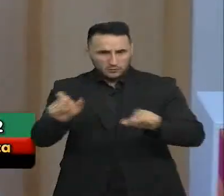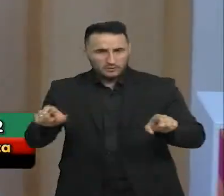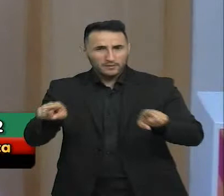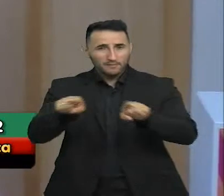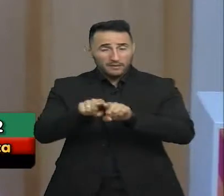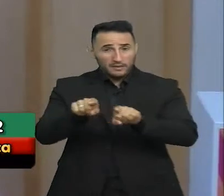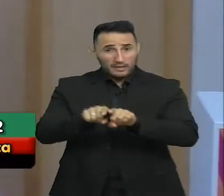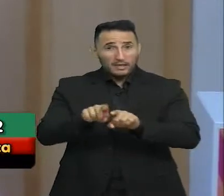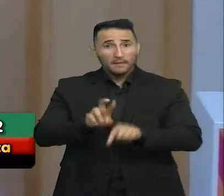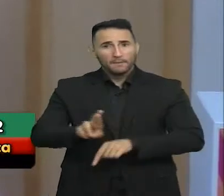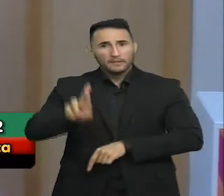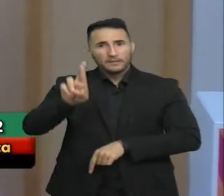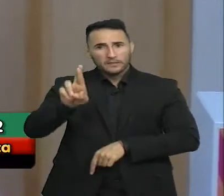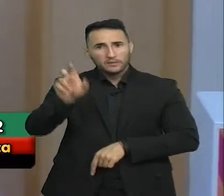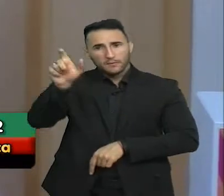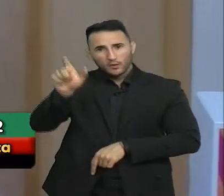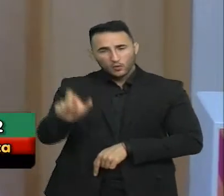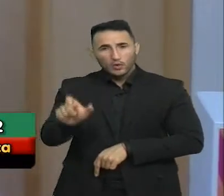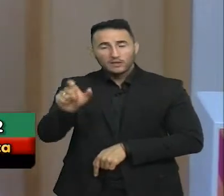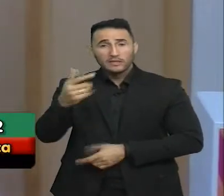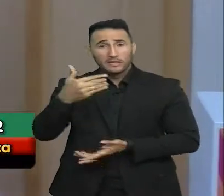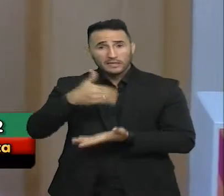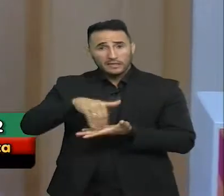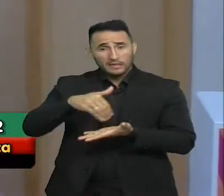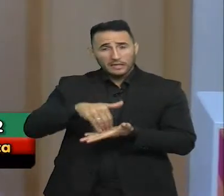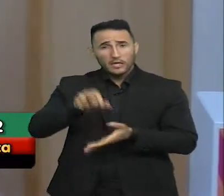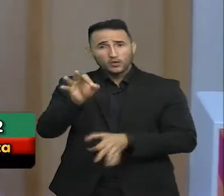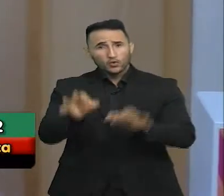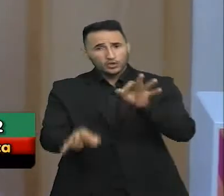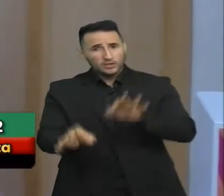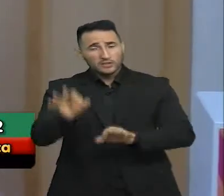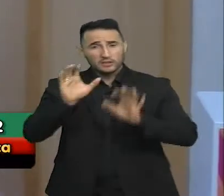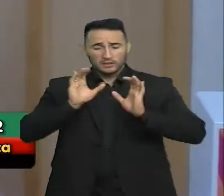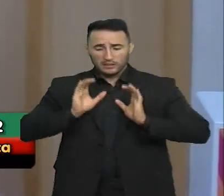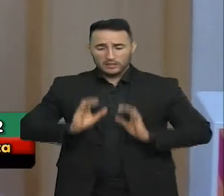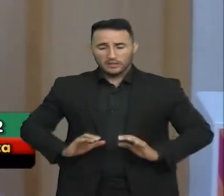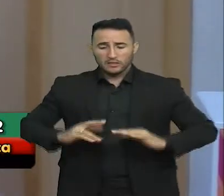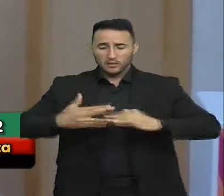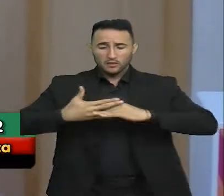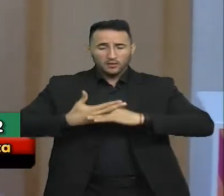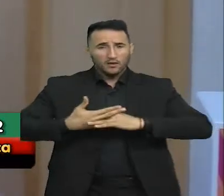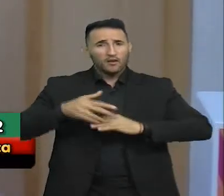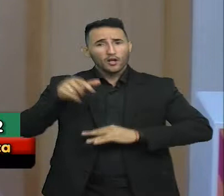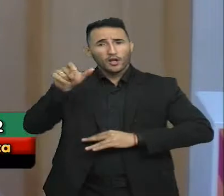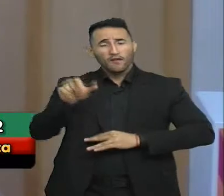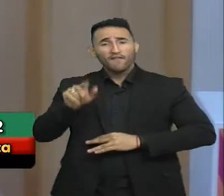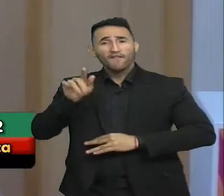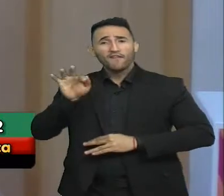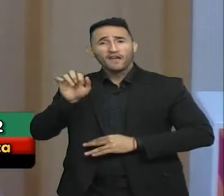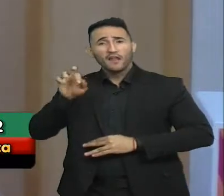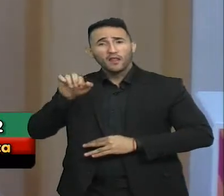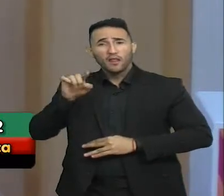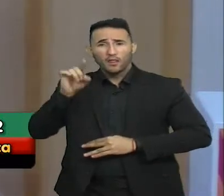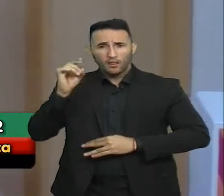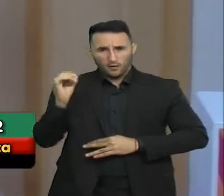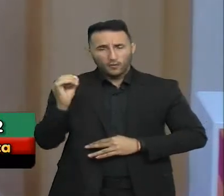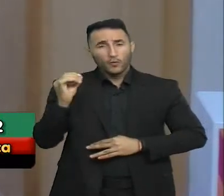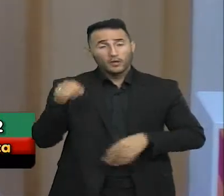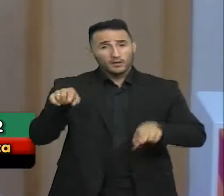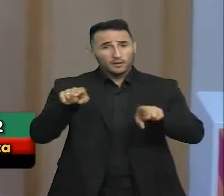também o nosso secretário da Justiça e Cidadania, Dr. Fernando José da Costa, e